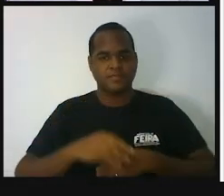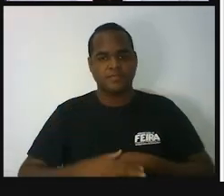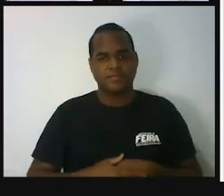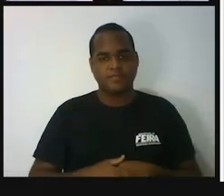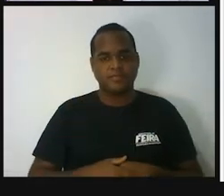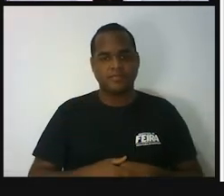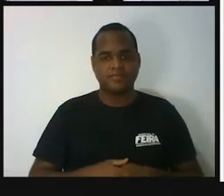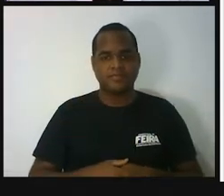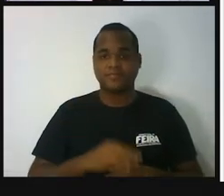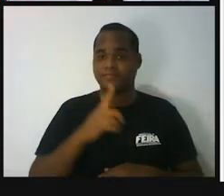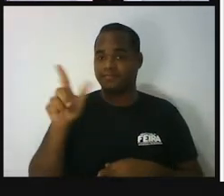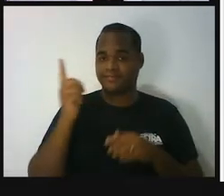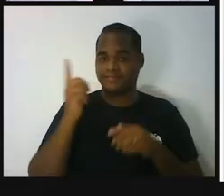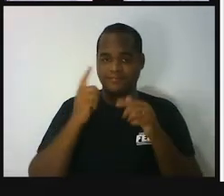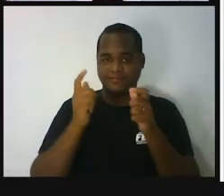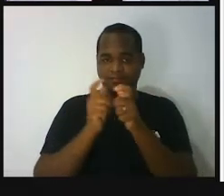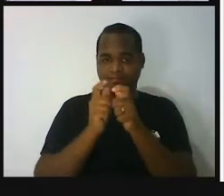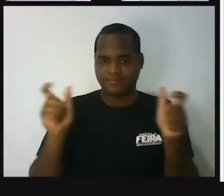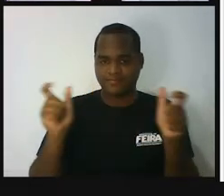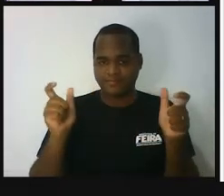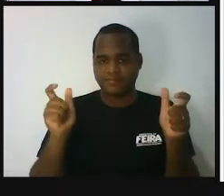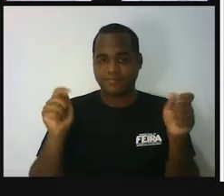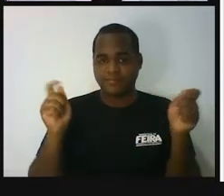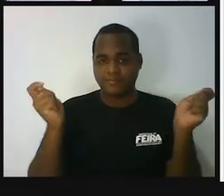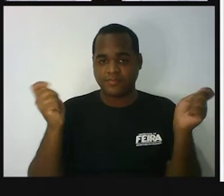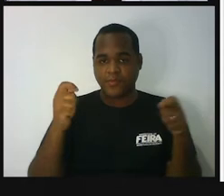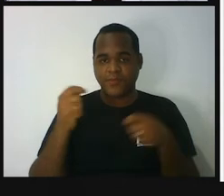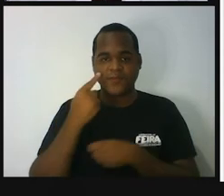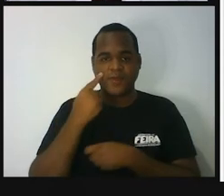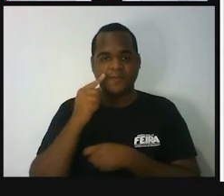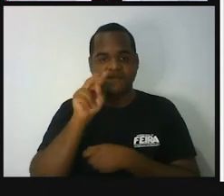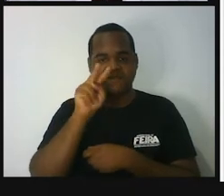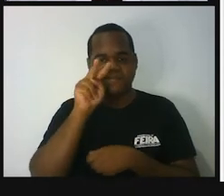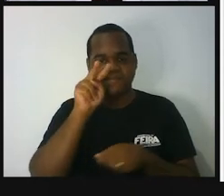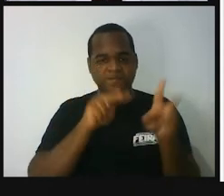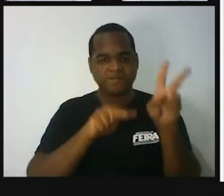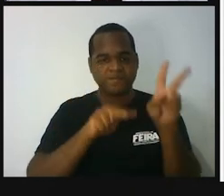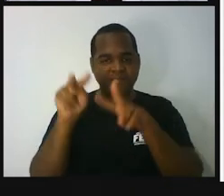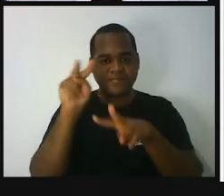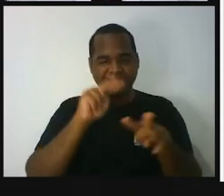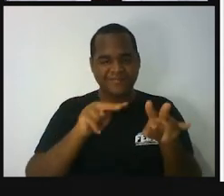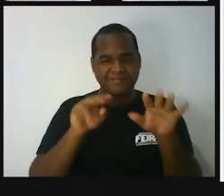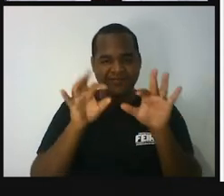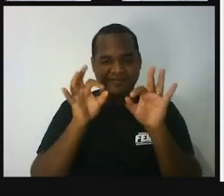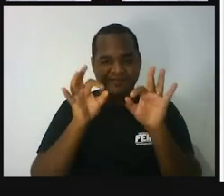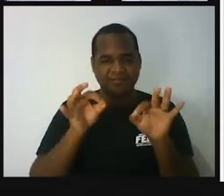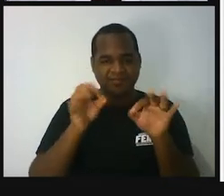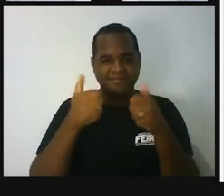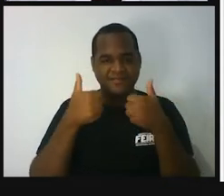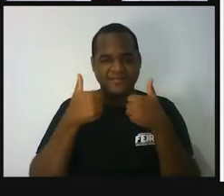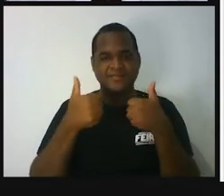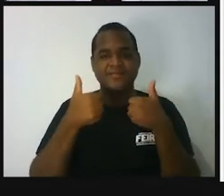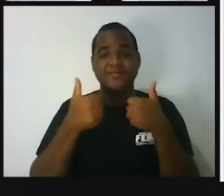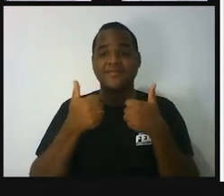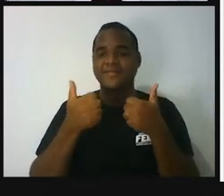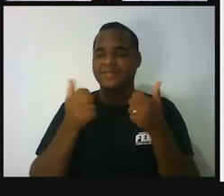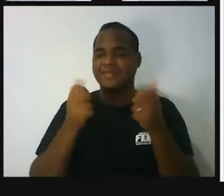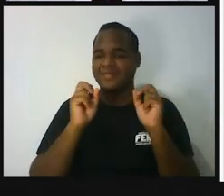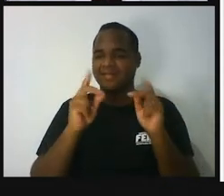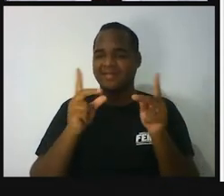isso maior também, né? Para a gente conseguir visualizar direitinho. Olha só. Agora